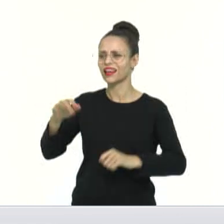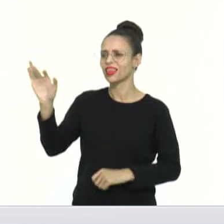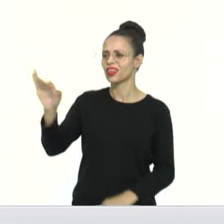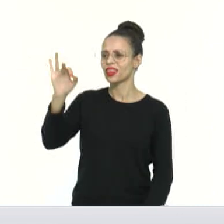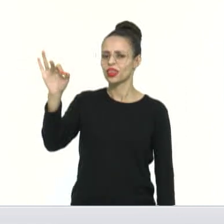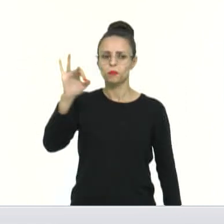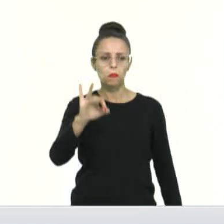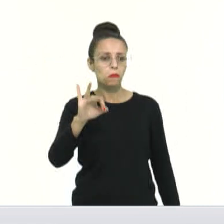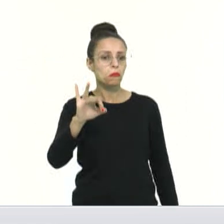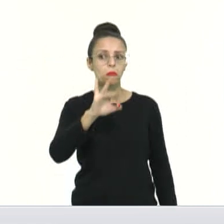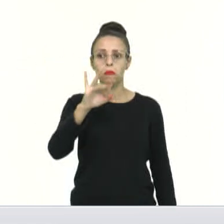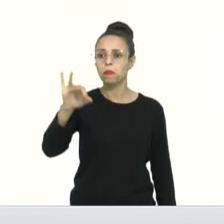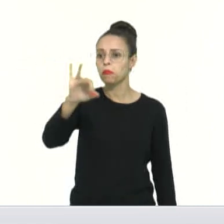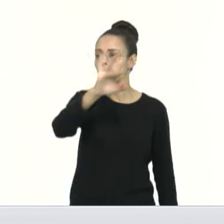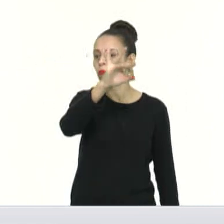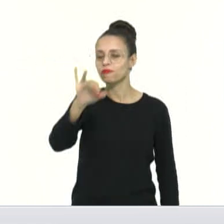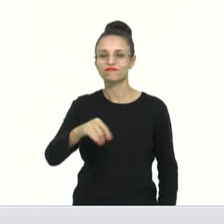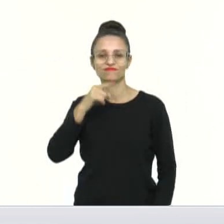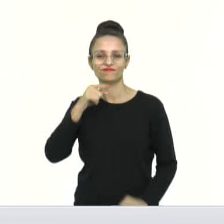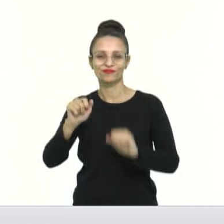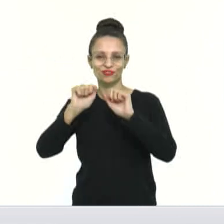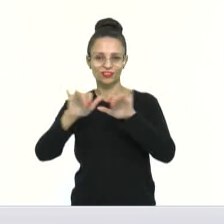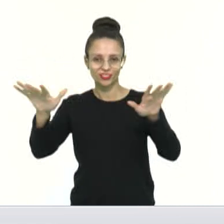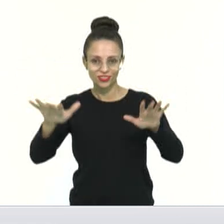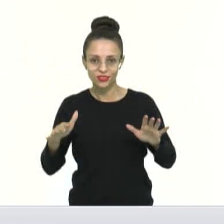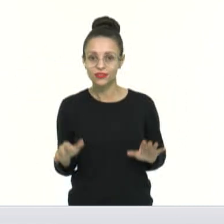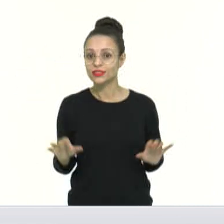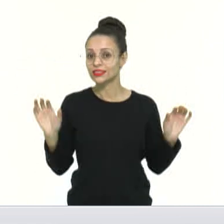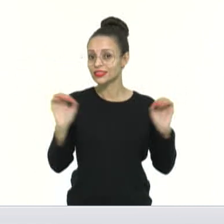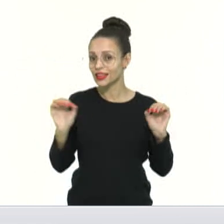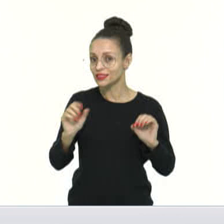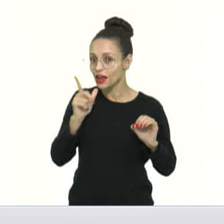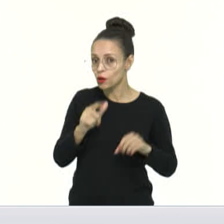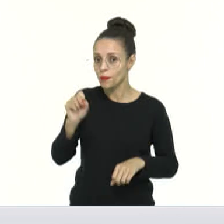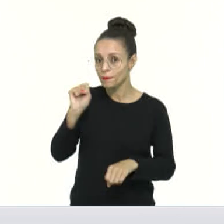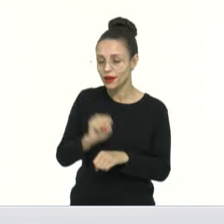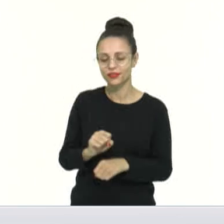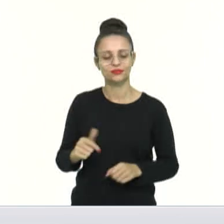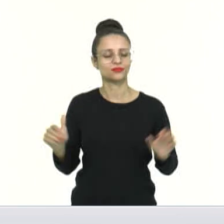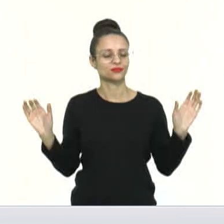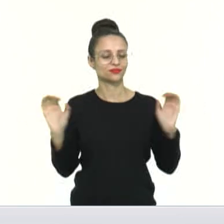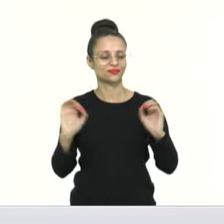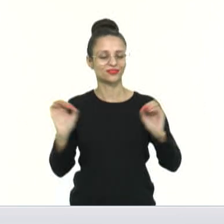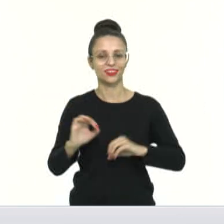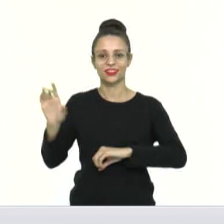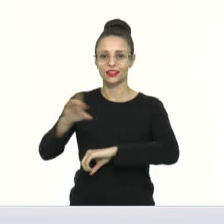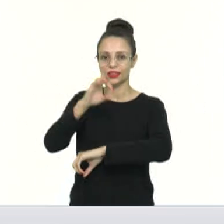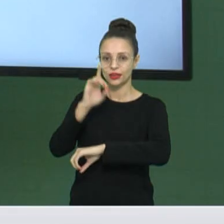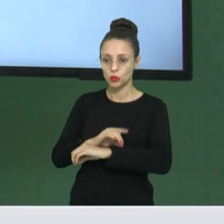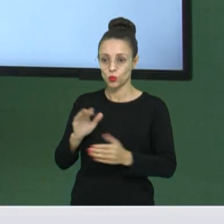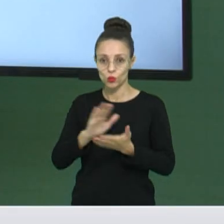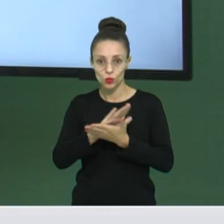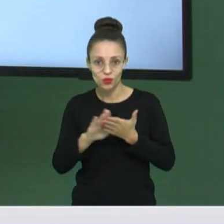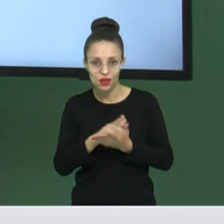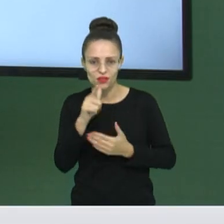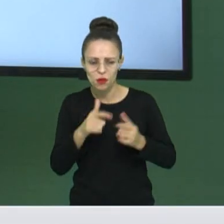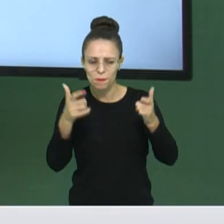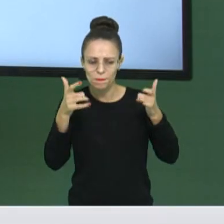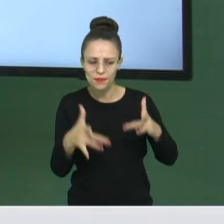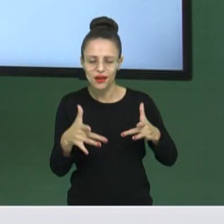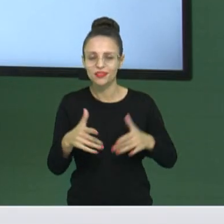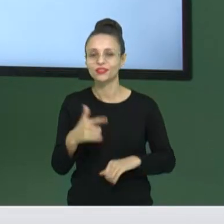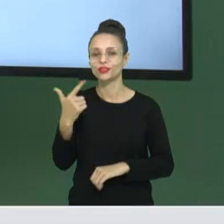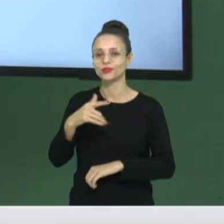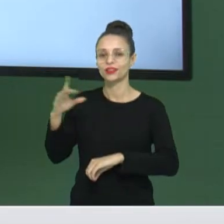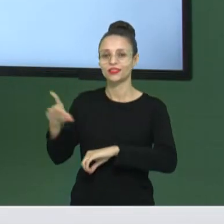favoráveis à proliferação do mosquito. Sem água parada, não há dengue. Esse sem água parada não há dengue é